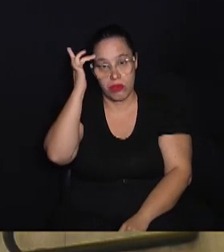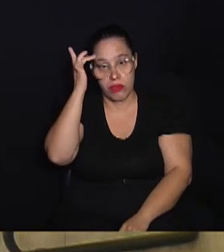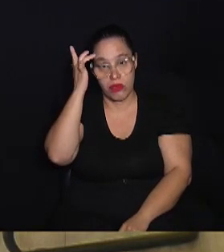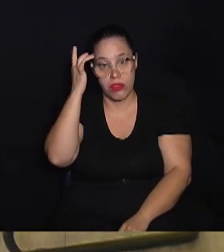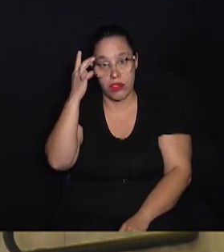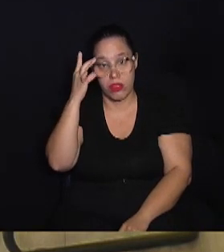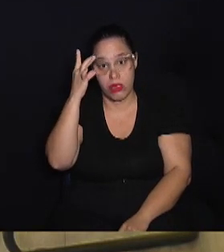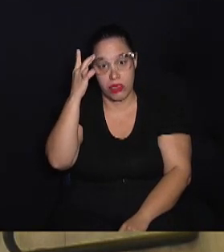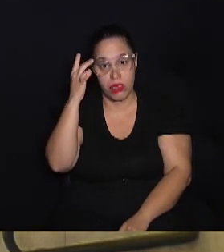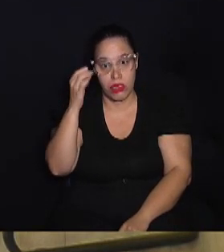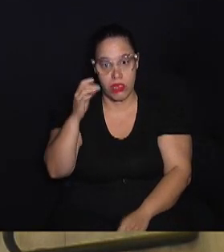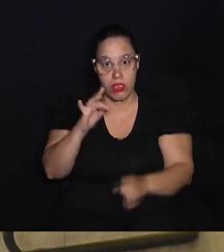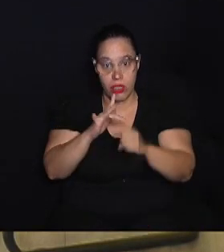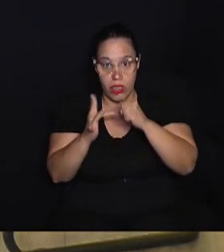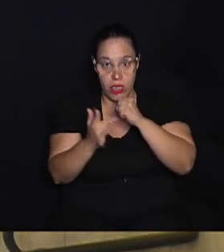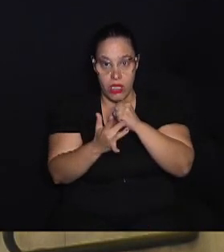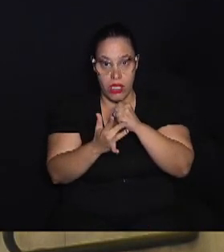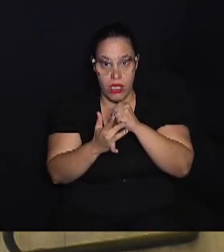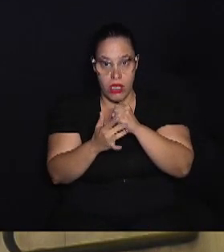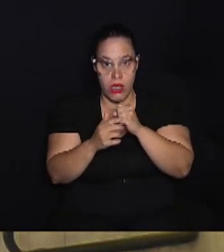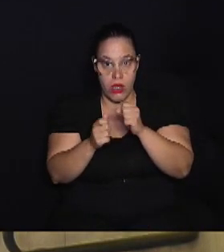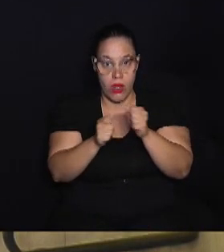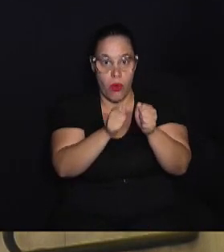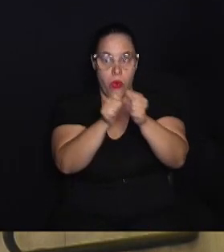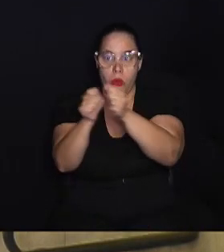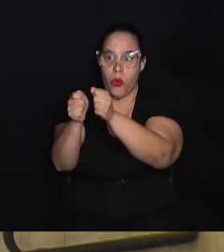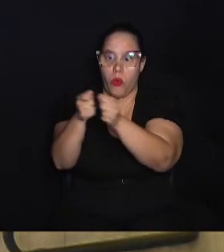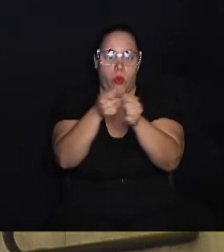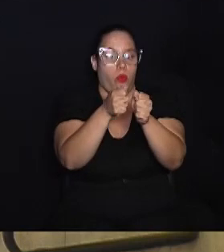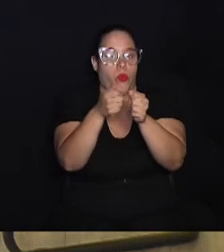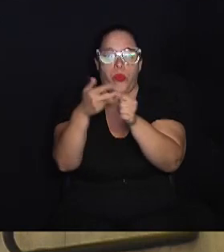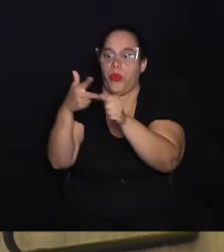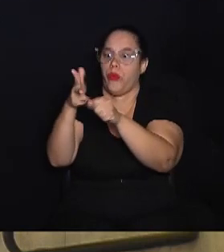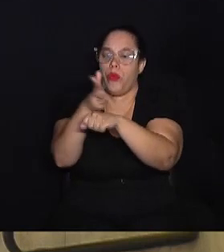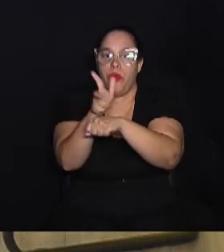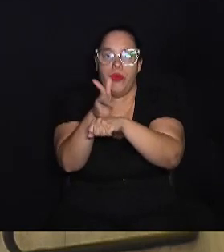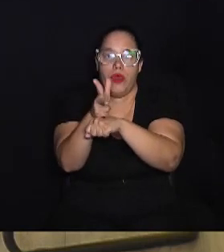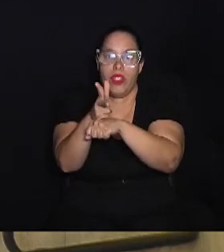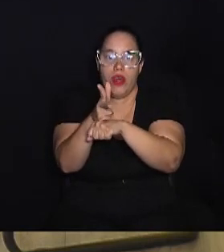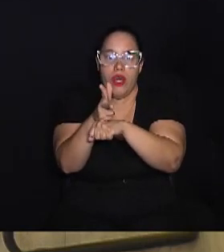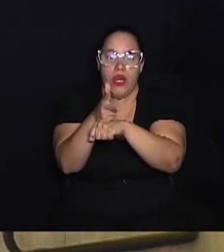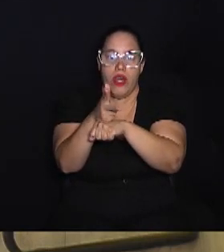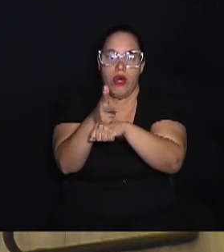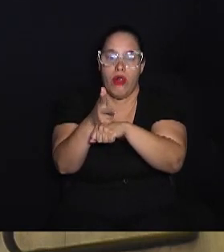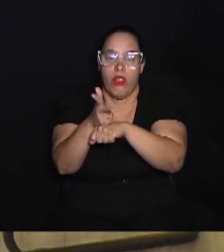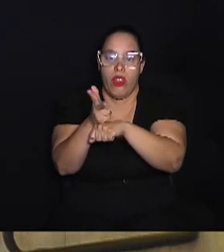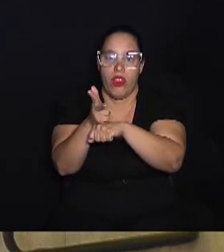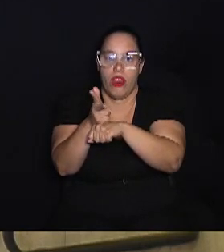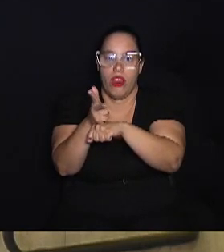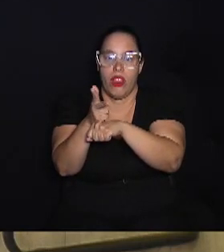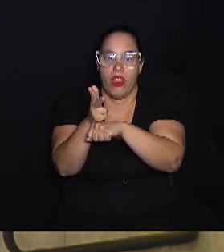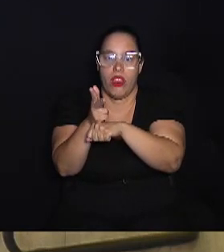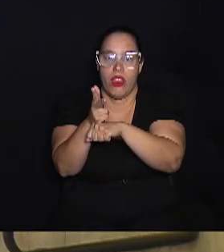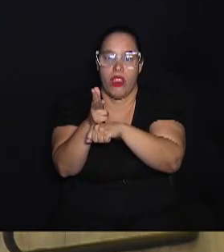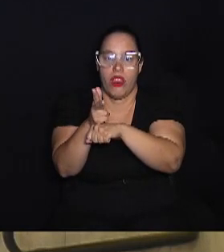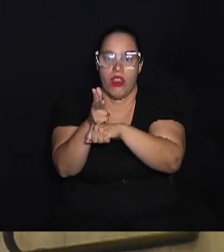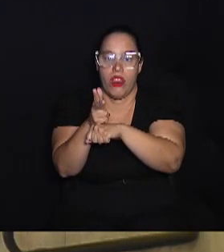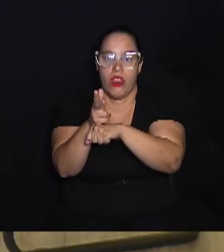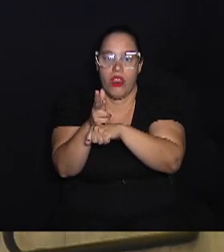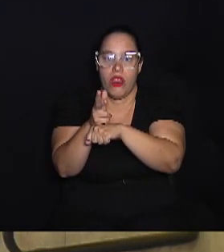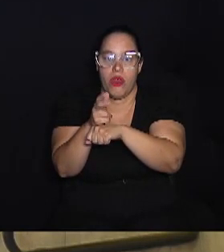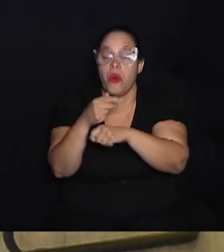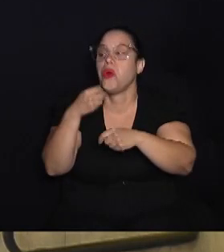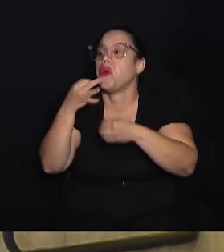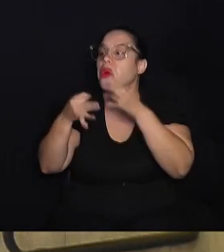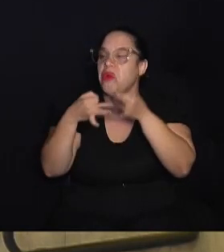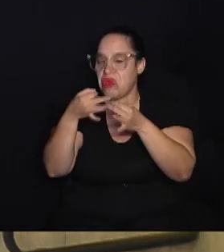tempos de rede social, quem estiver passando, começar a gravar. Eu acho que sei lá, uma